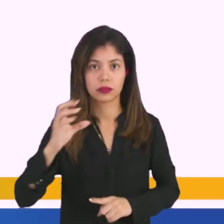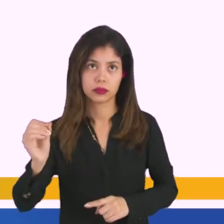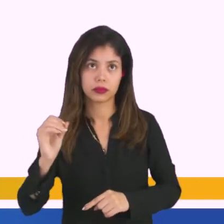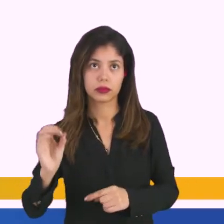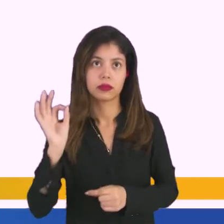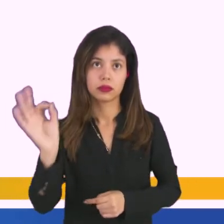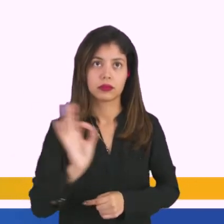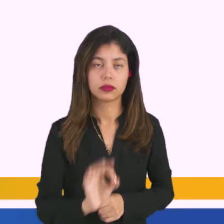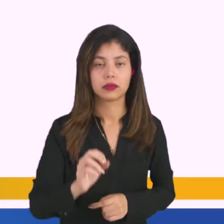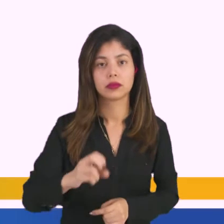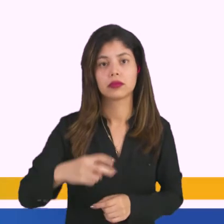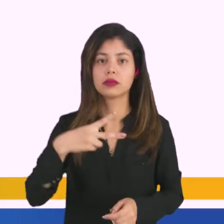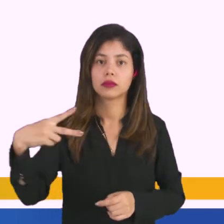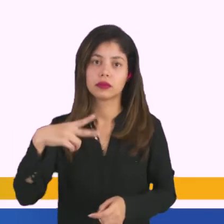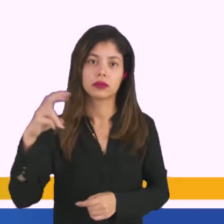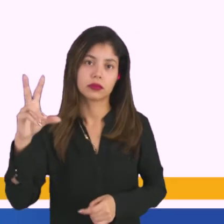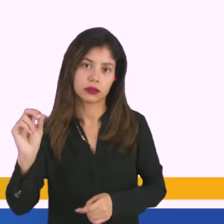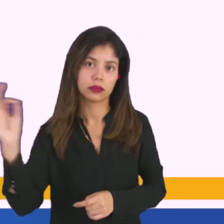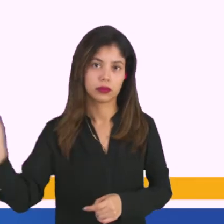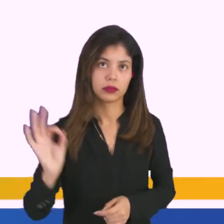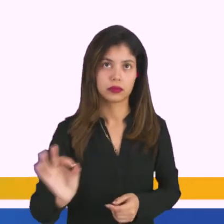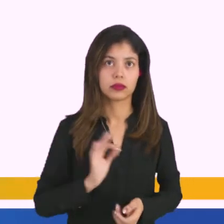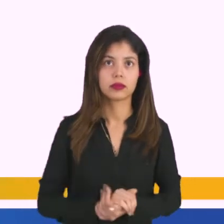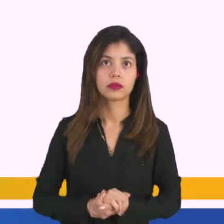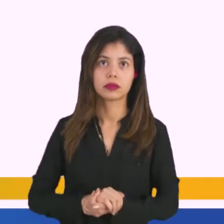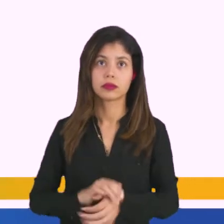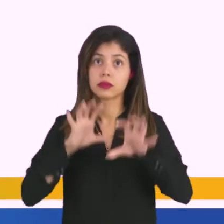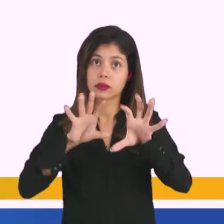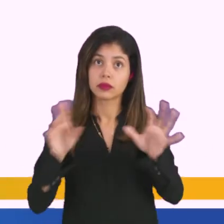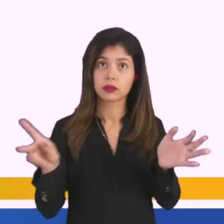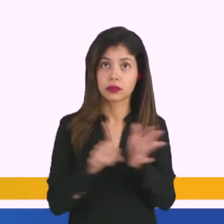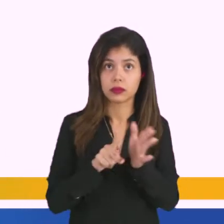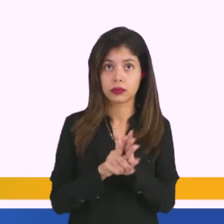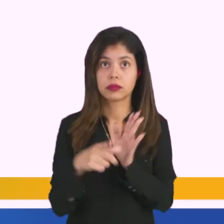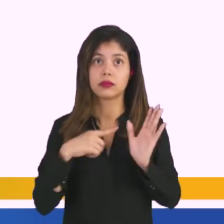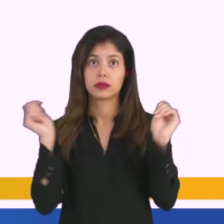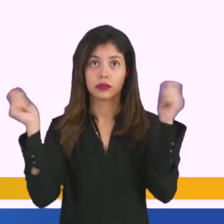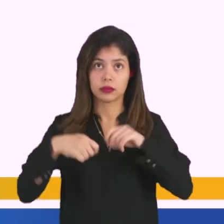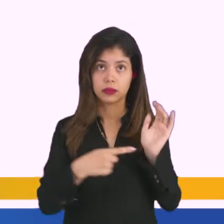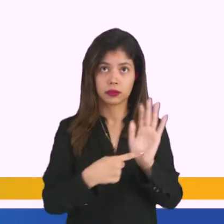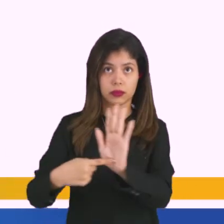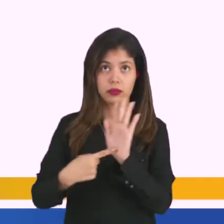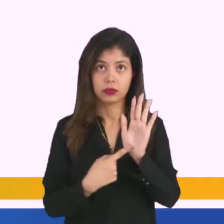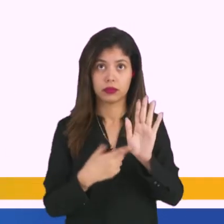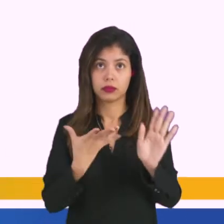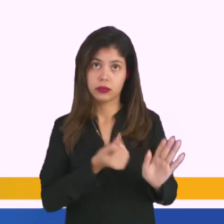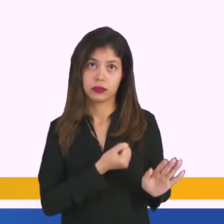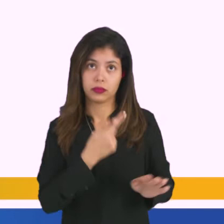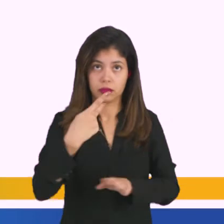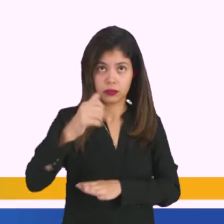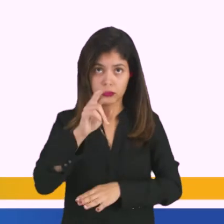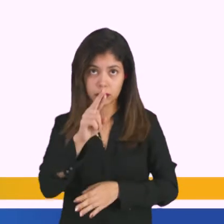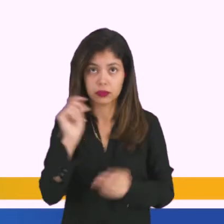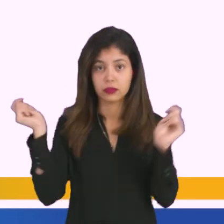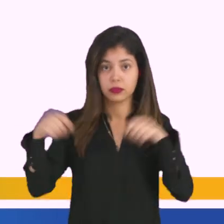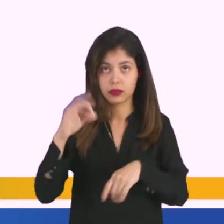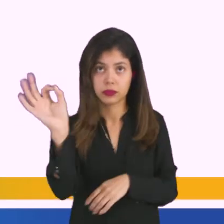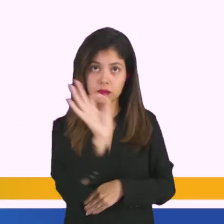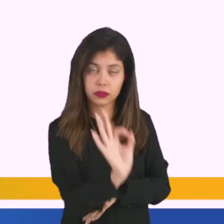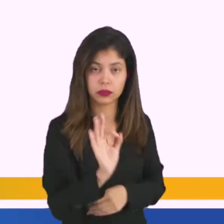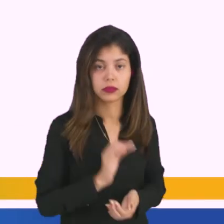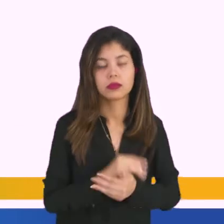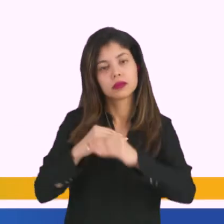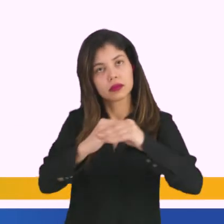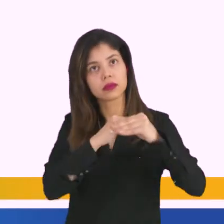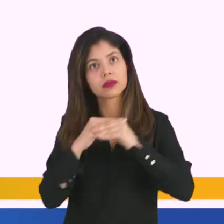2 por 100, também teremos 50%. Assim, a probabilidade de sair uma face de numeração par em porcentagem